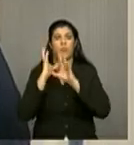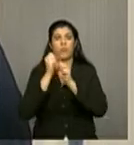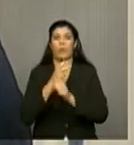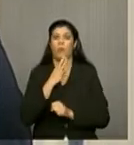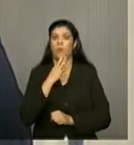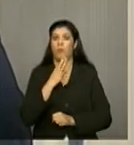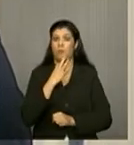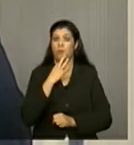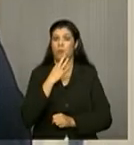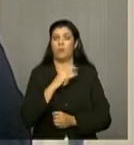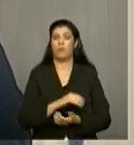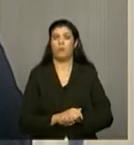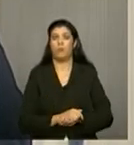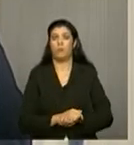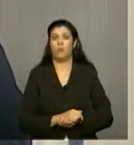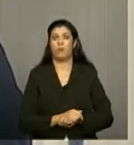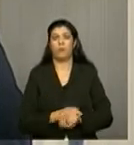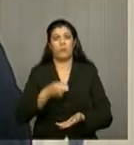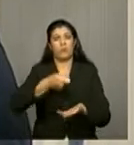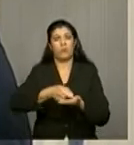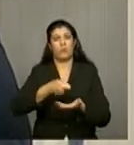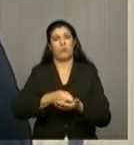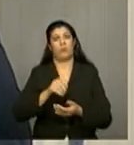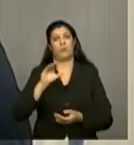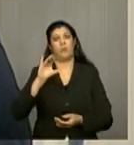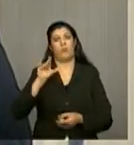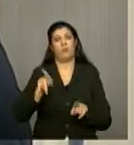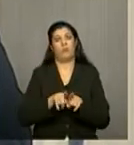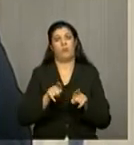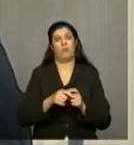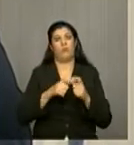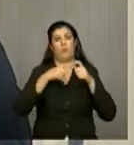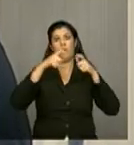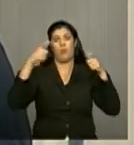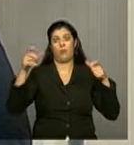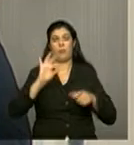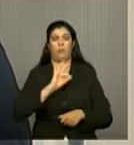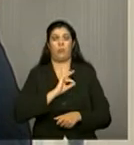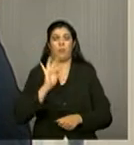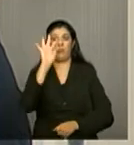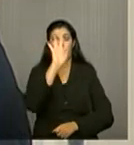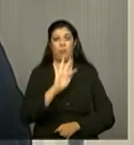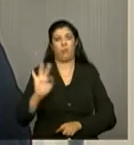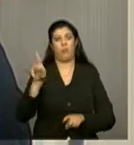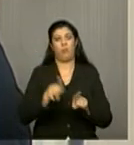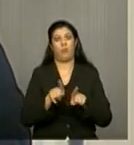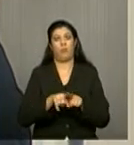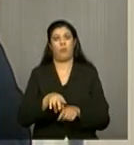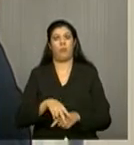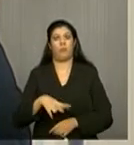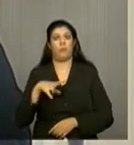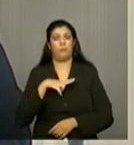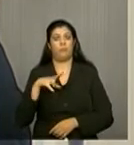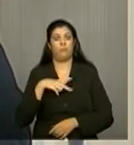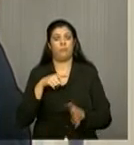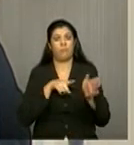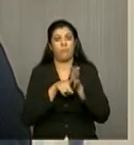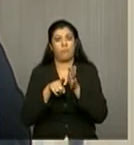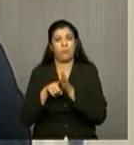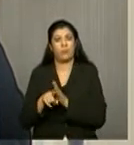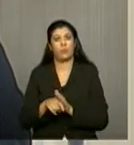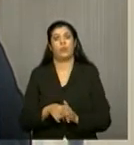lá é o rigor científico ampliado pela polícia federal e em particular pelo instituto nacional de